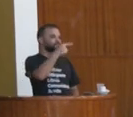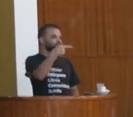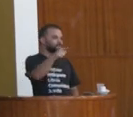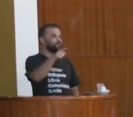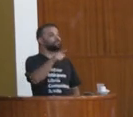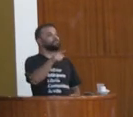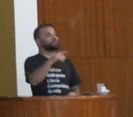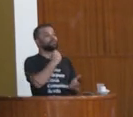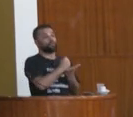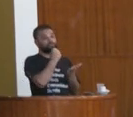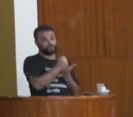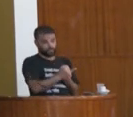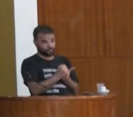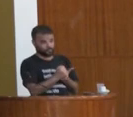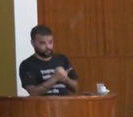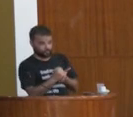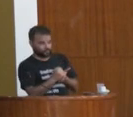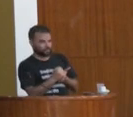lei